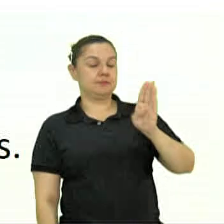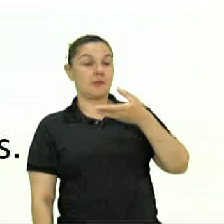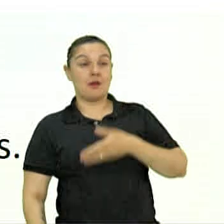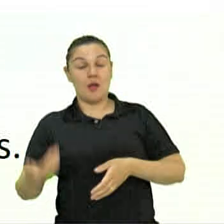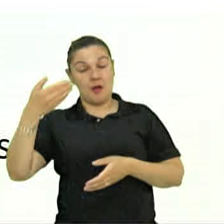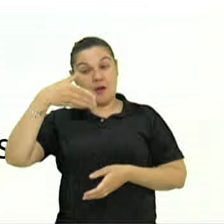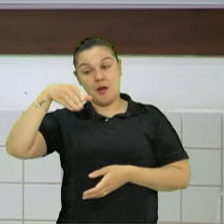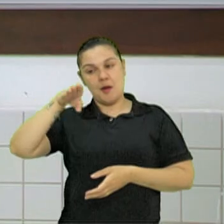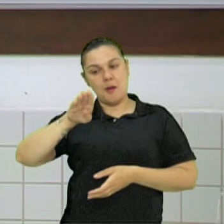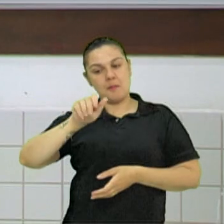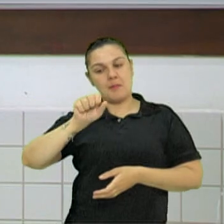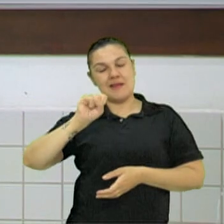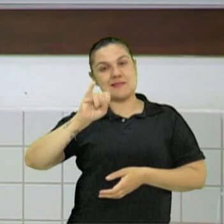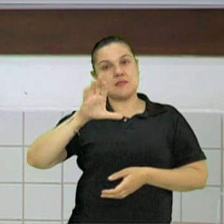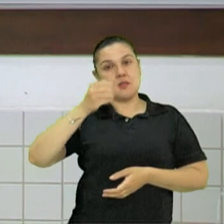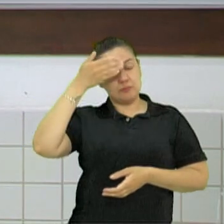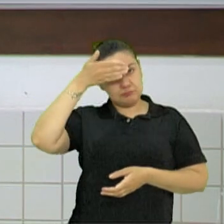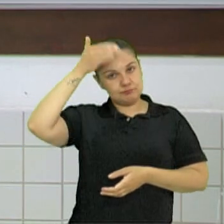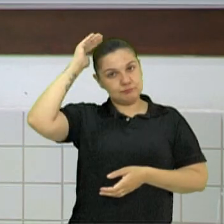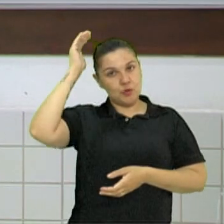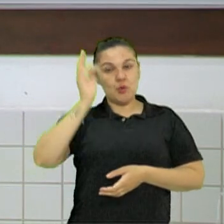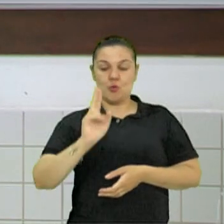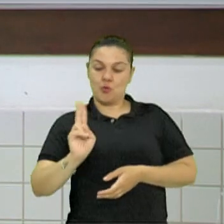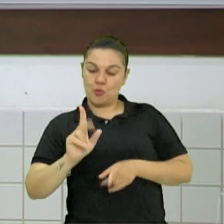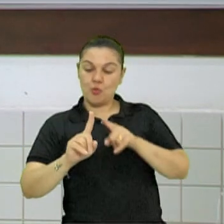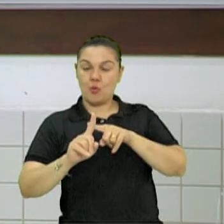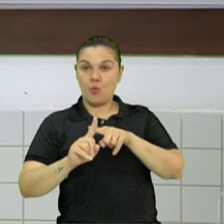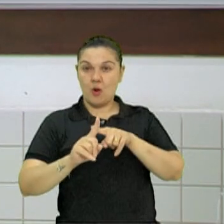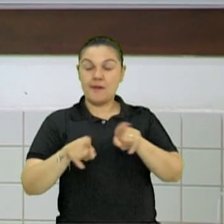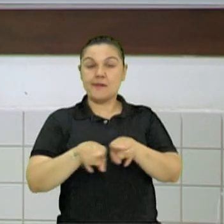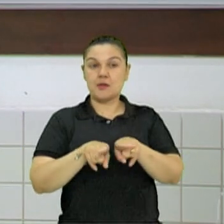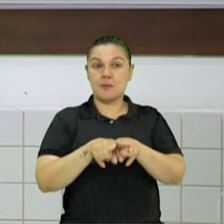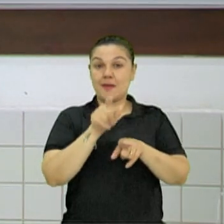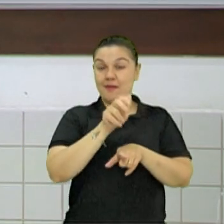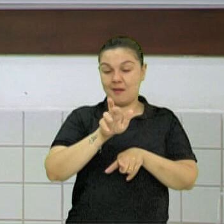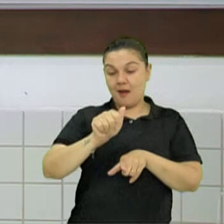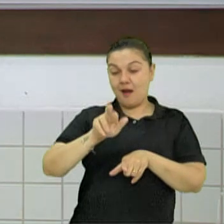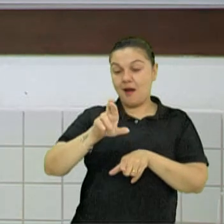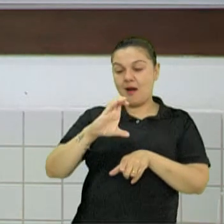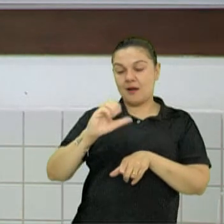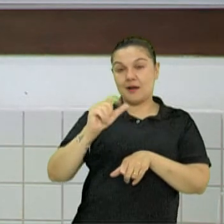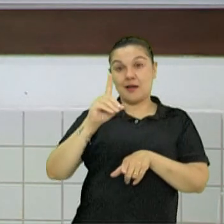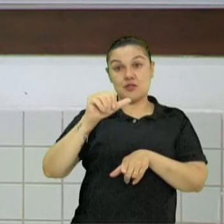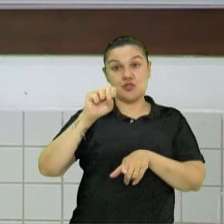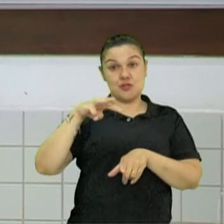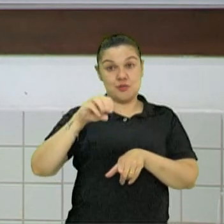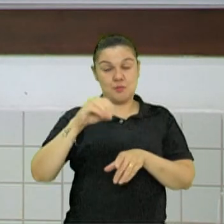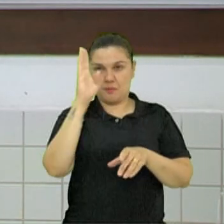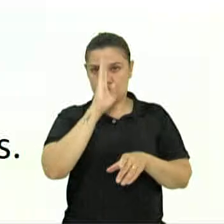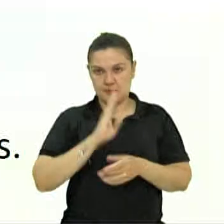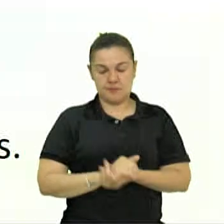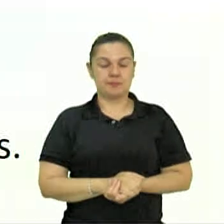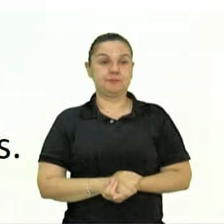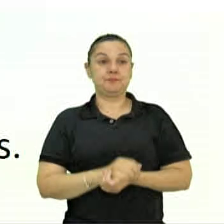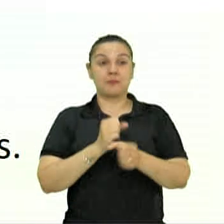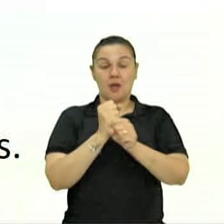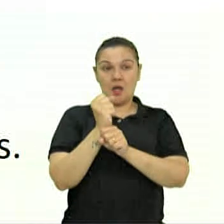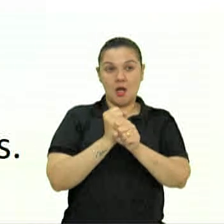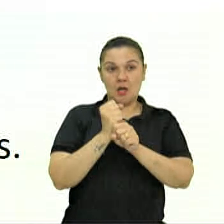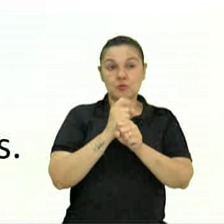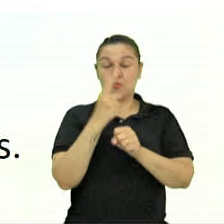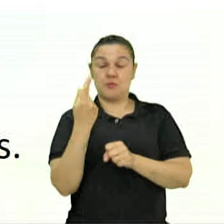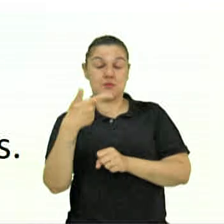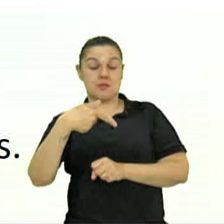Gama, O Uruguai, arcadismo brasileiro. É uma obra bem importante para essa época. Em 1768, Gama